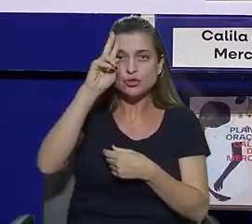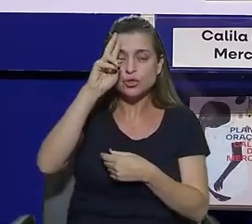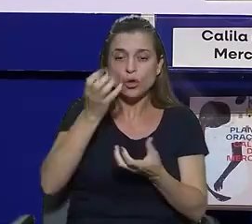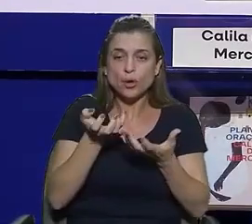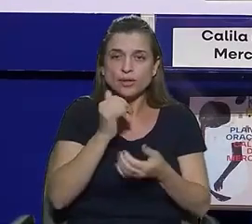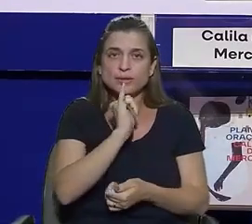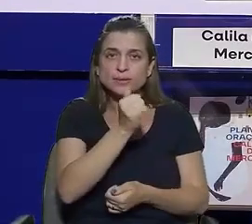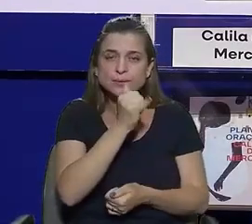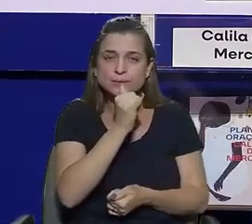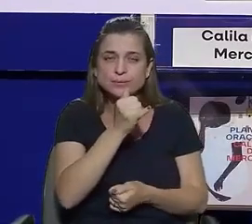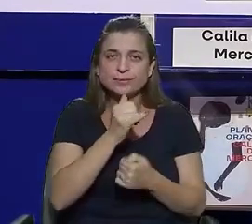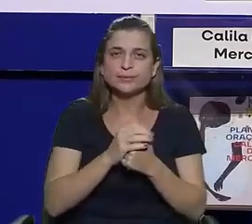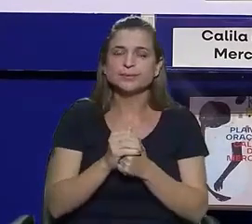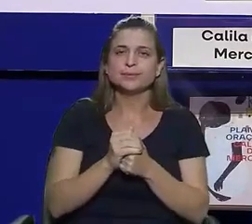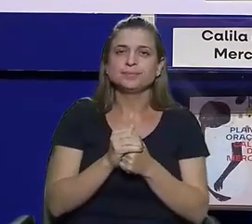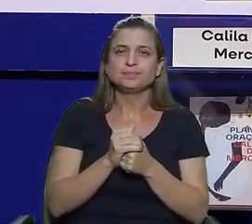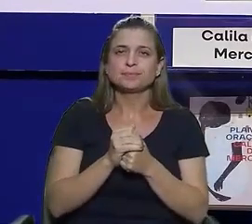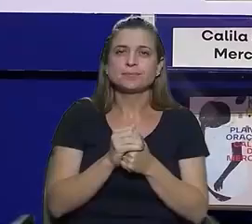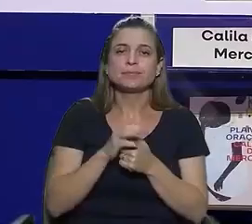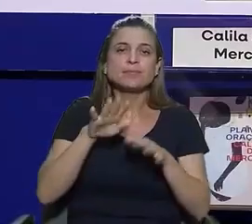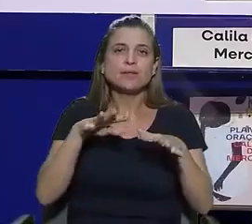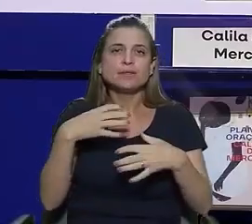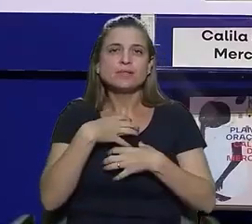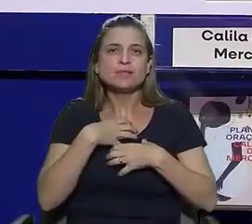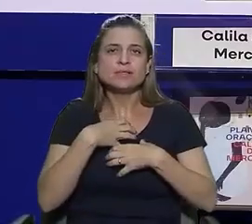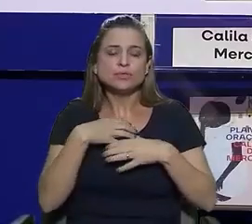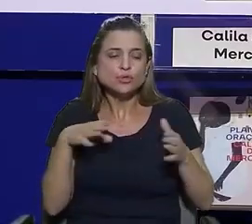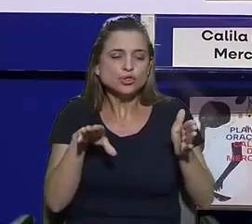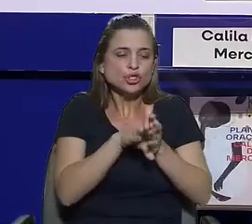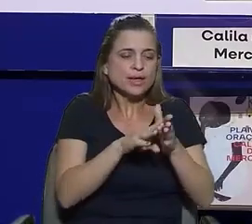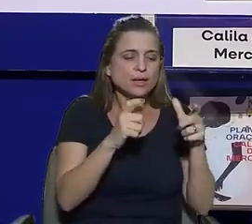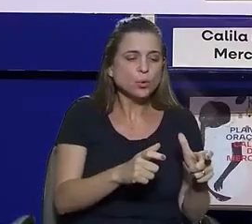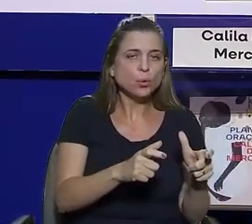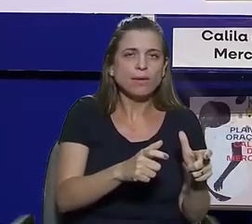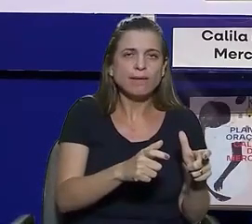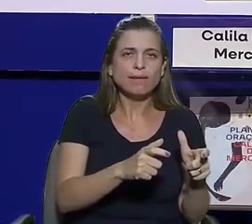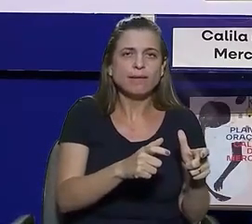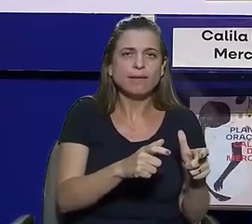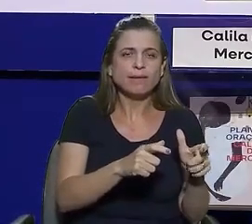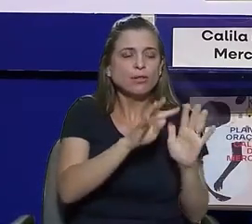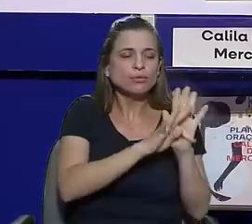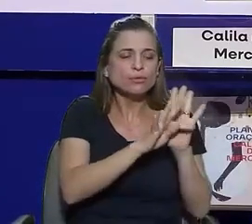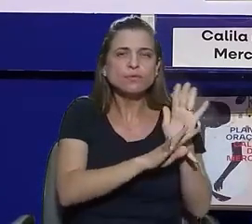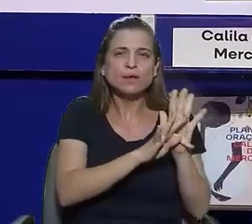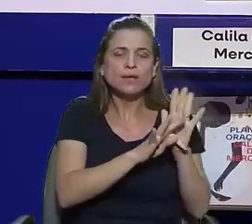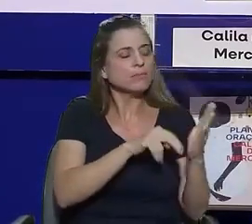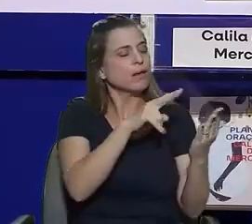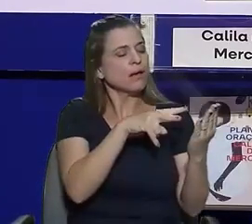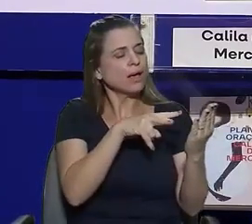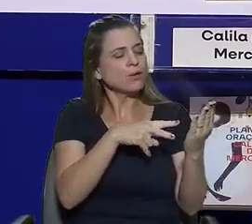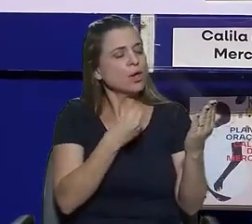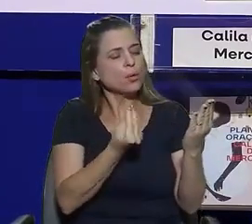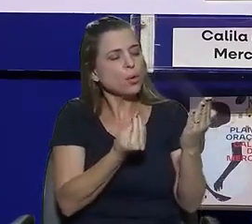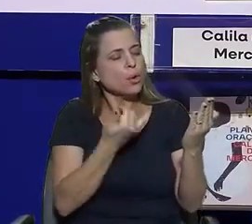tem a energia. Aí eu senti que cheguei a algum lugar, que eu não digo o final, né? Cheguei àquele ponto daquele texto, aí eu leio para ver como é que está a